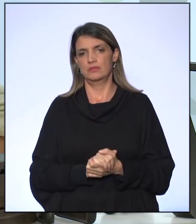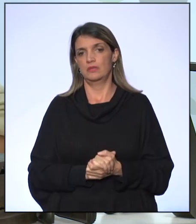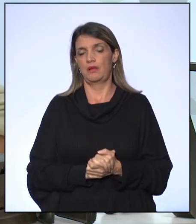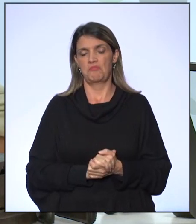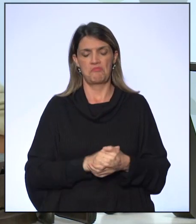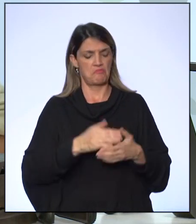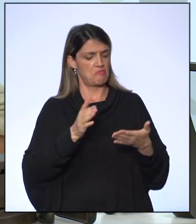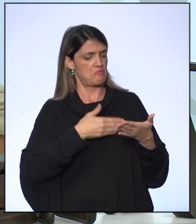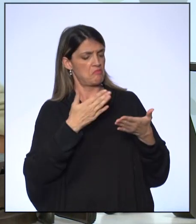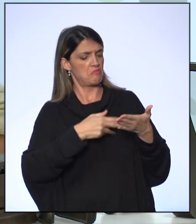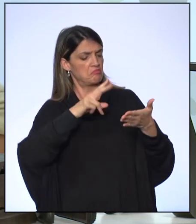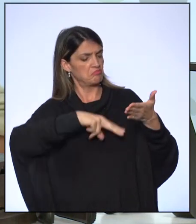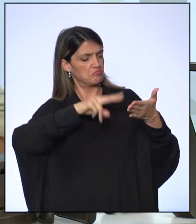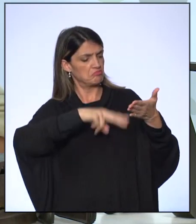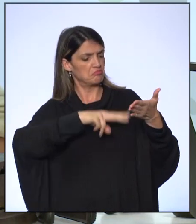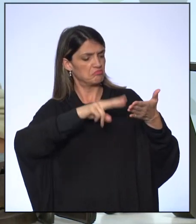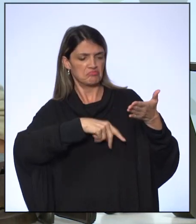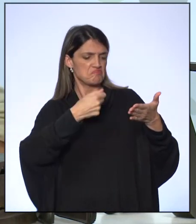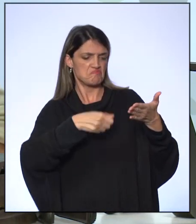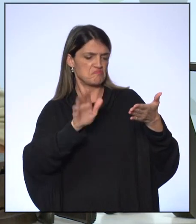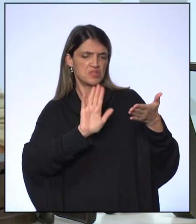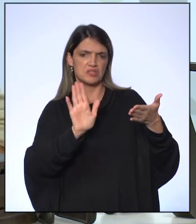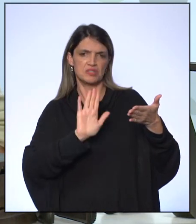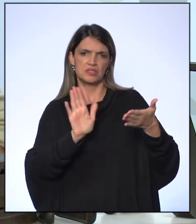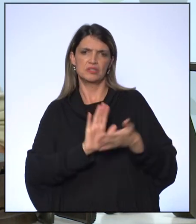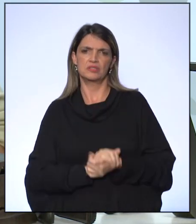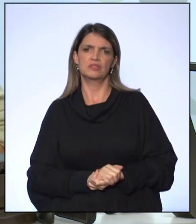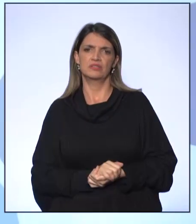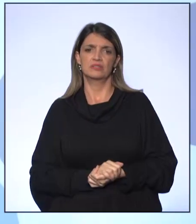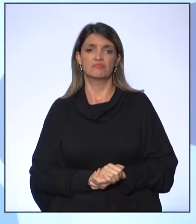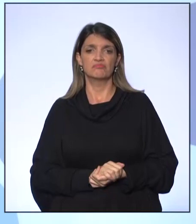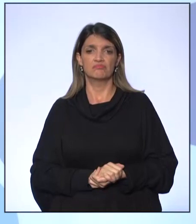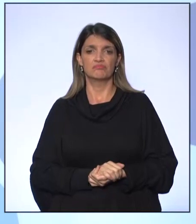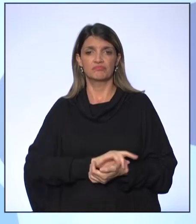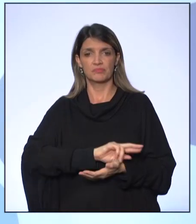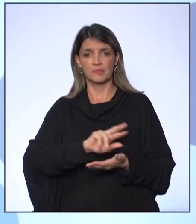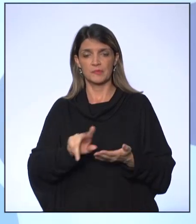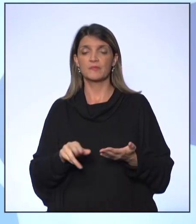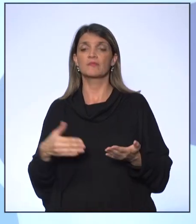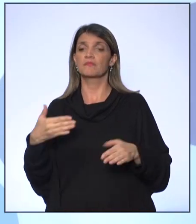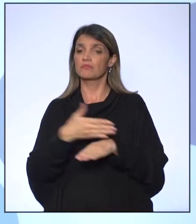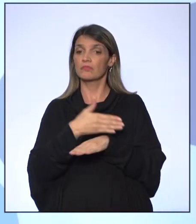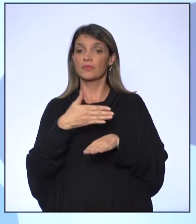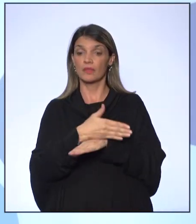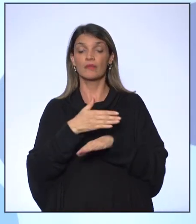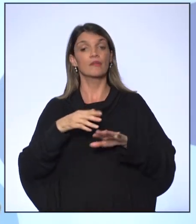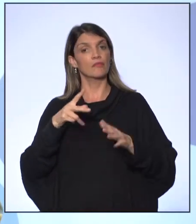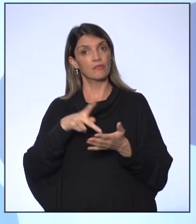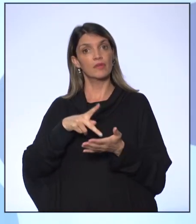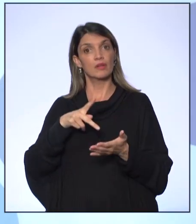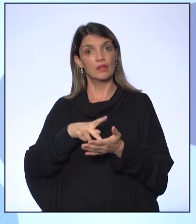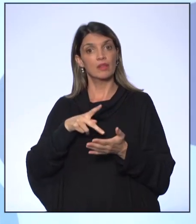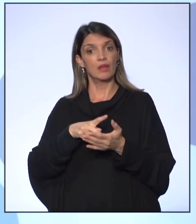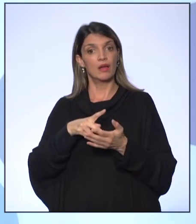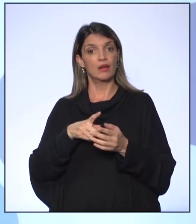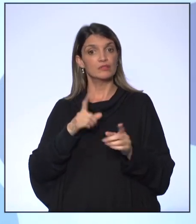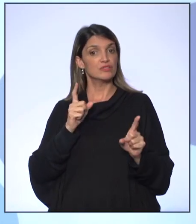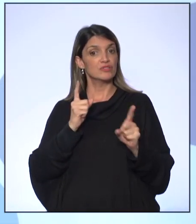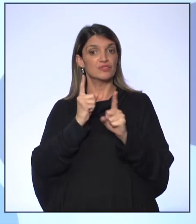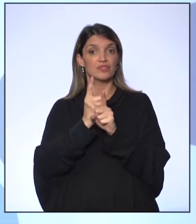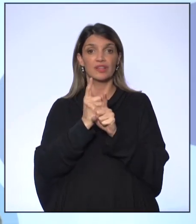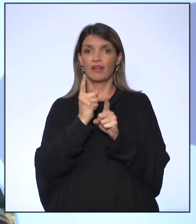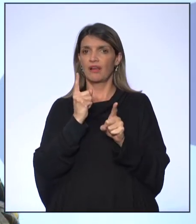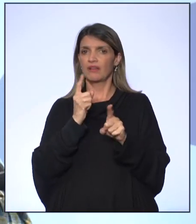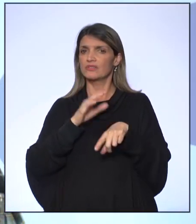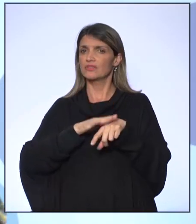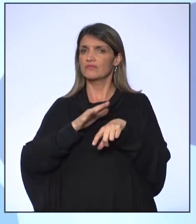coisas precisam de eletricidade. Tem bastante interação aí. É verdade. O mais difícil, com certeza, é encontrar uma atividade que você fez